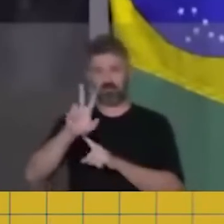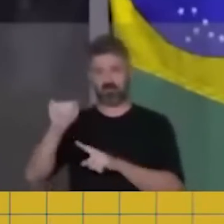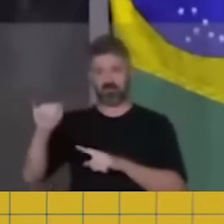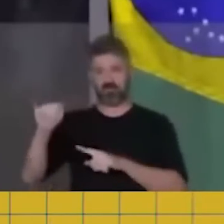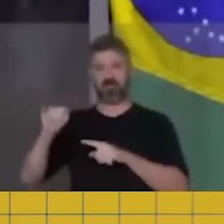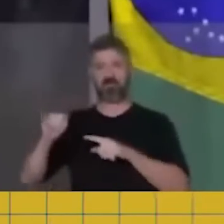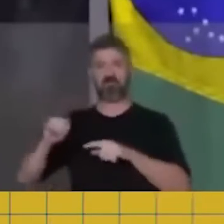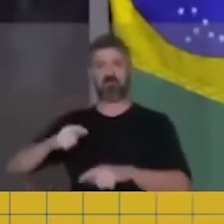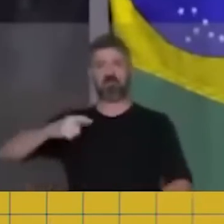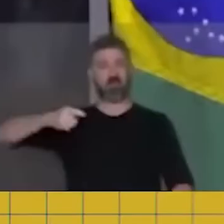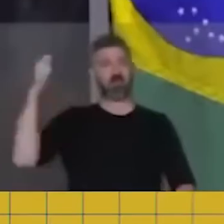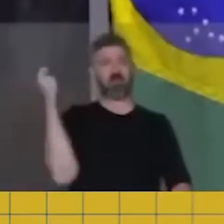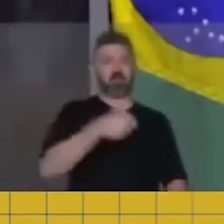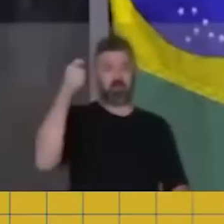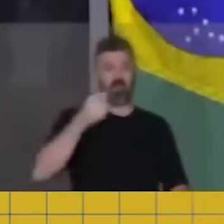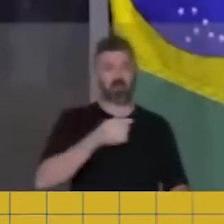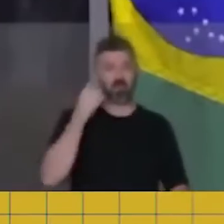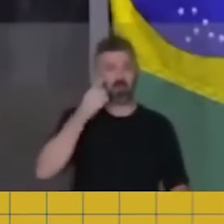evangélica